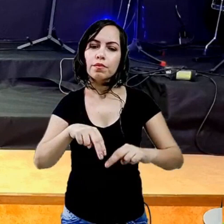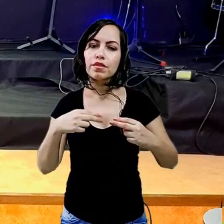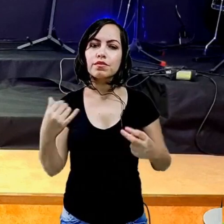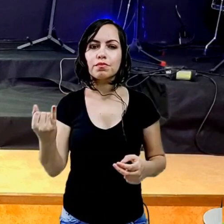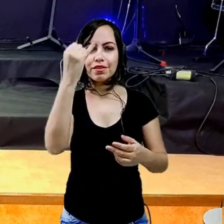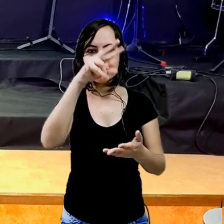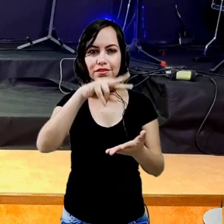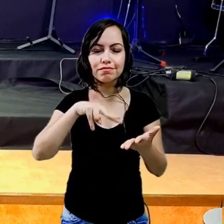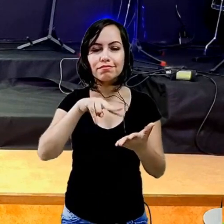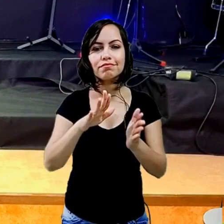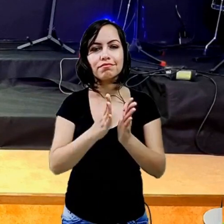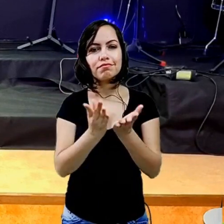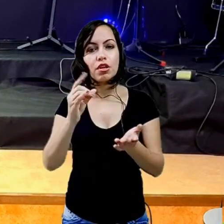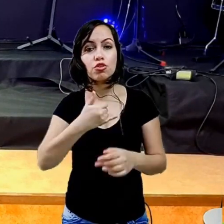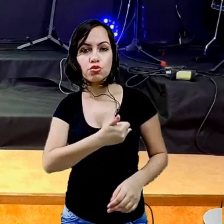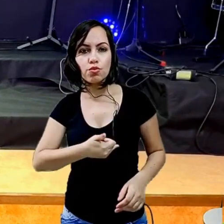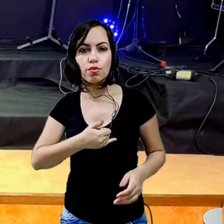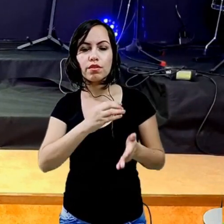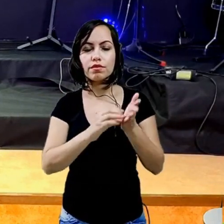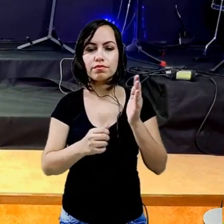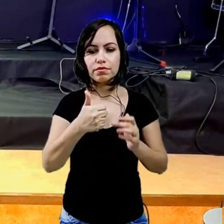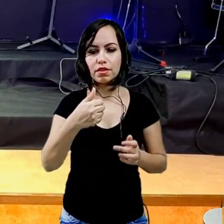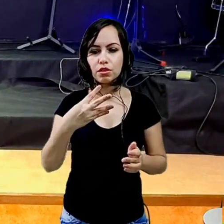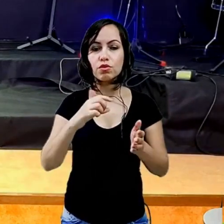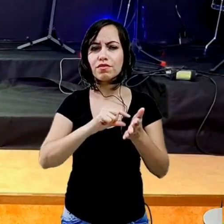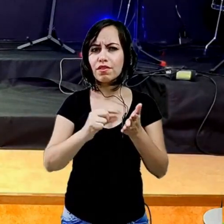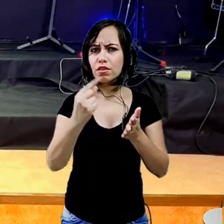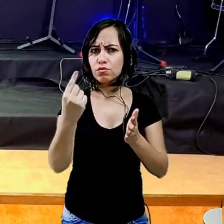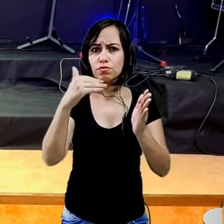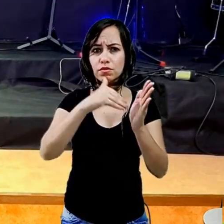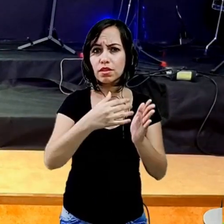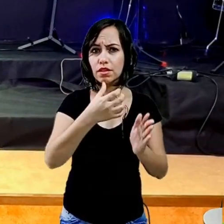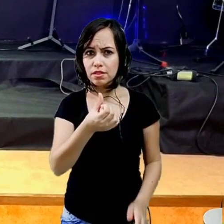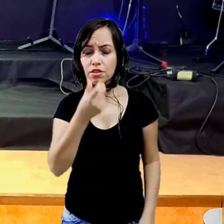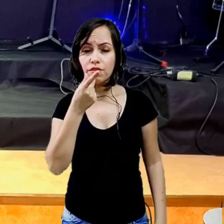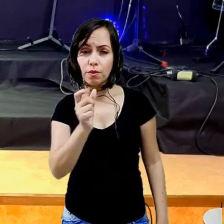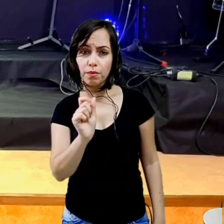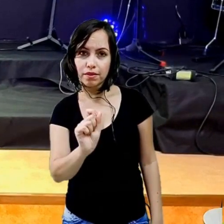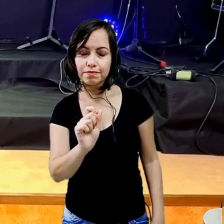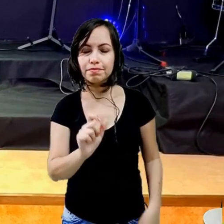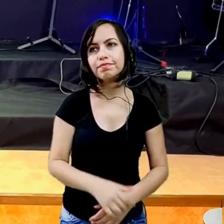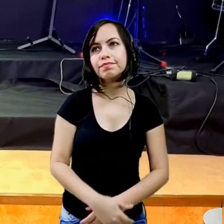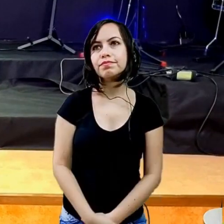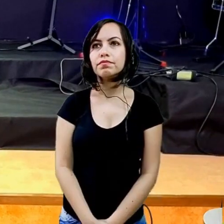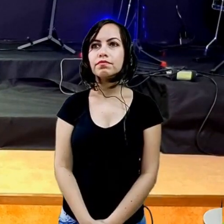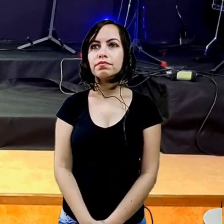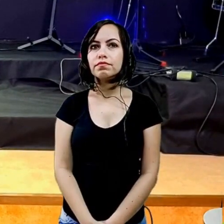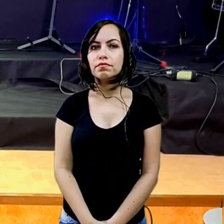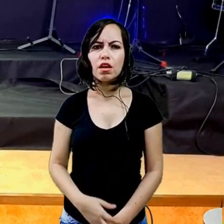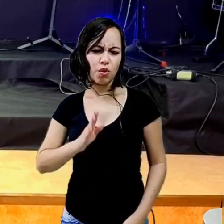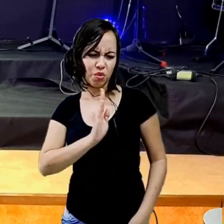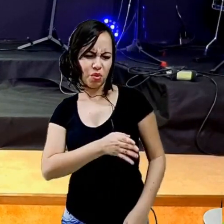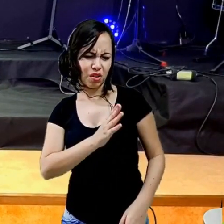Deus, João 14, os 6 primeiros versículos, que diz assim: Não se turbe o